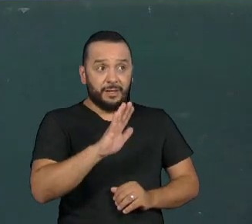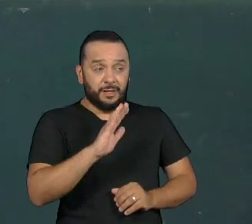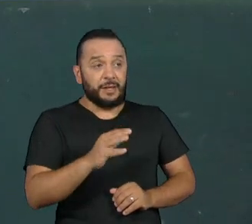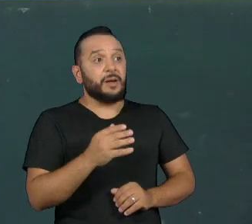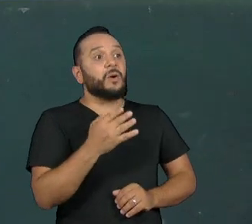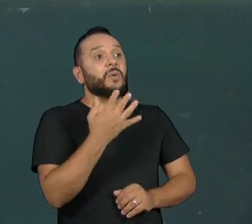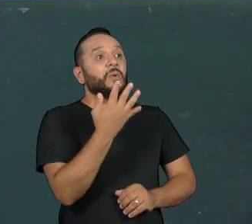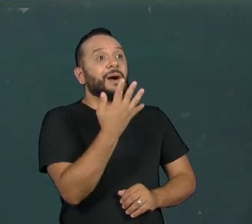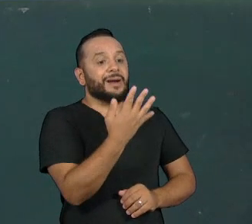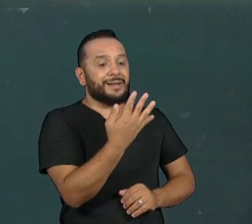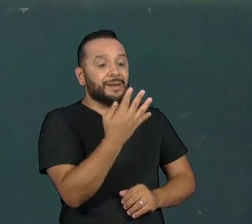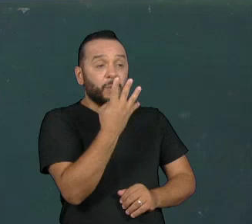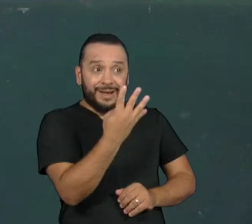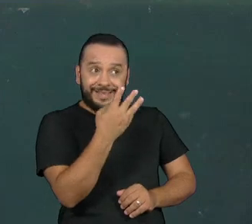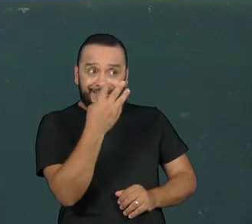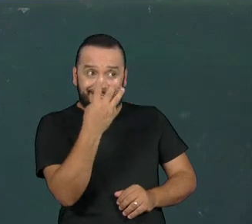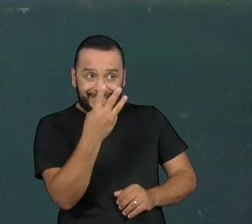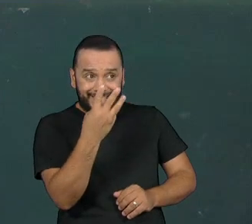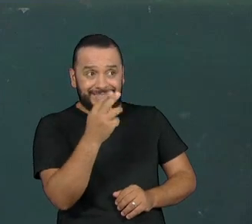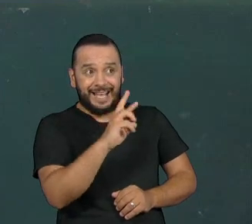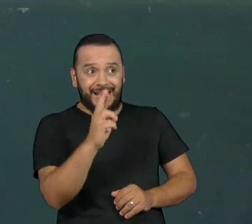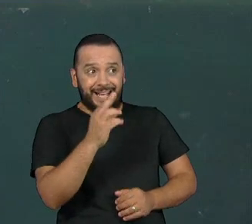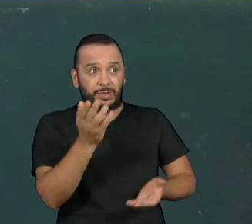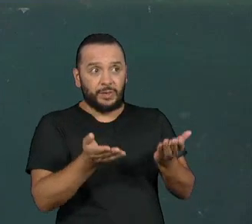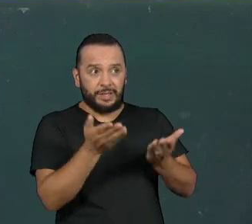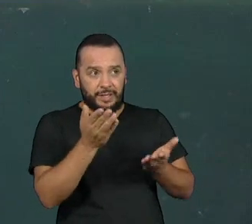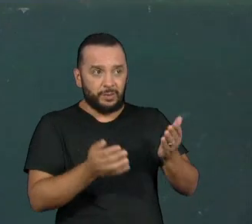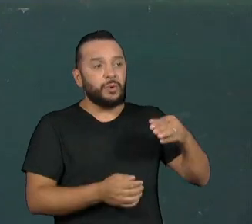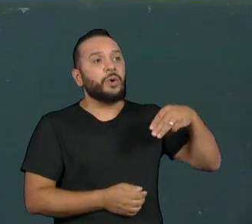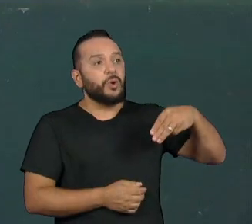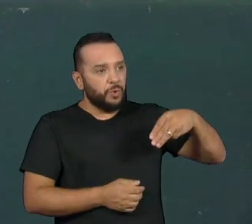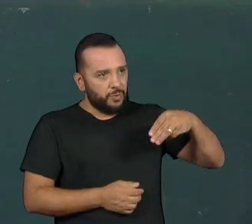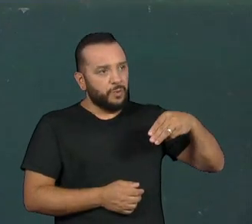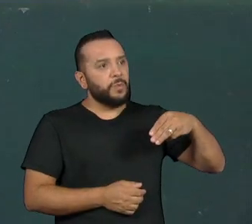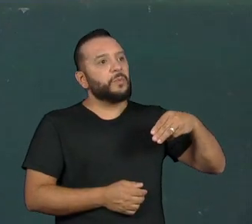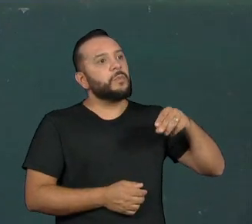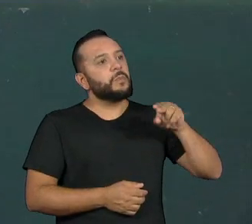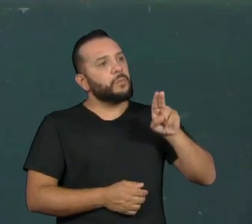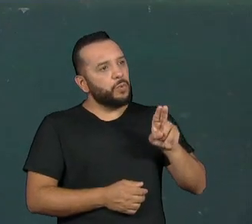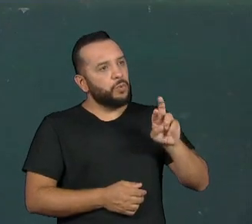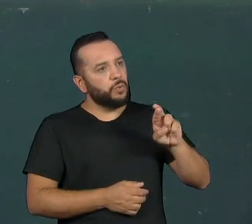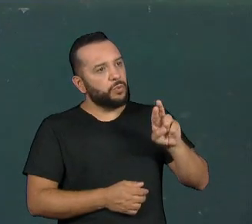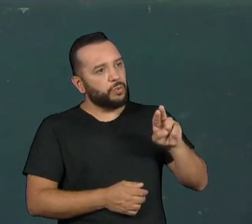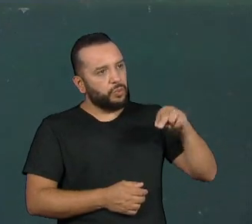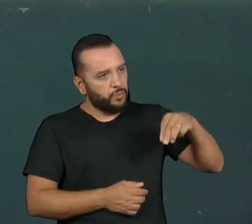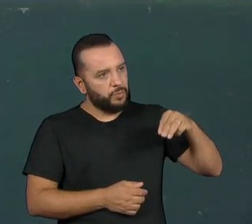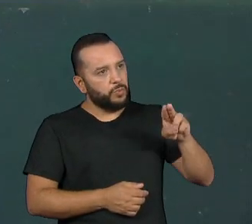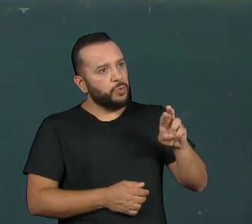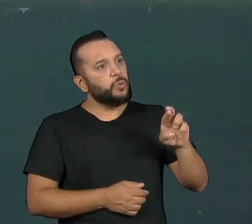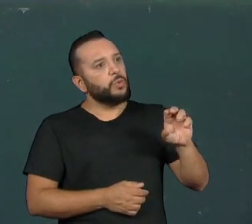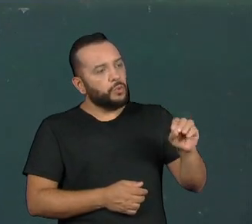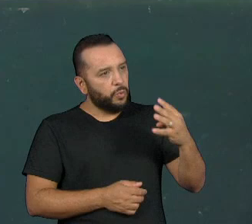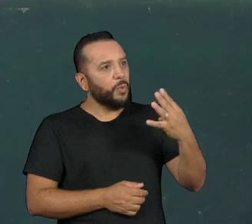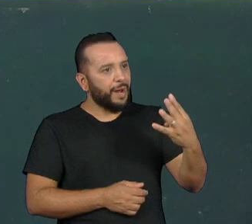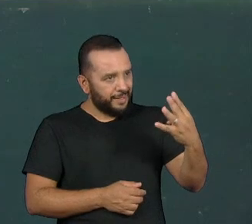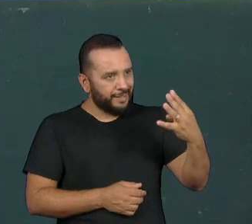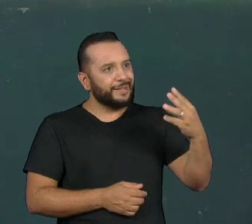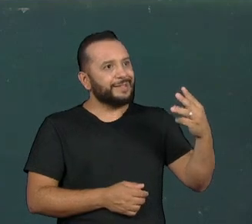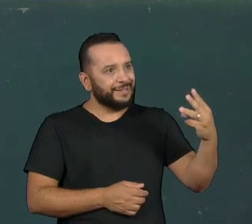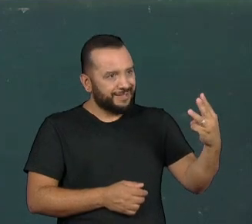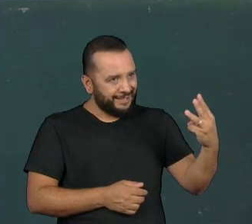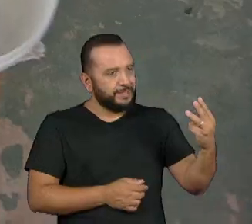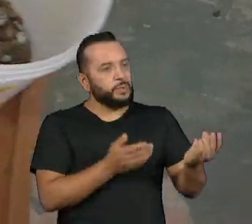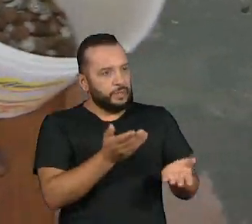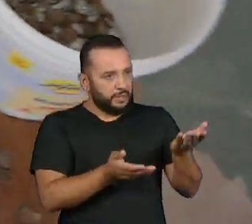R$43 o quilo. O murumuru também está 43. E andiroba, no passado, a gente vendeu a 32 o